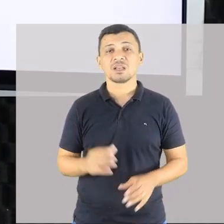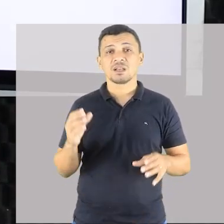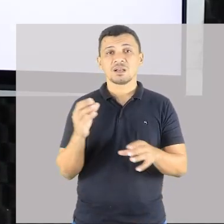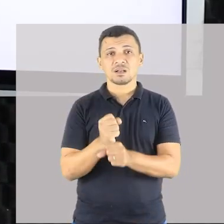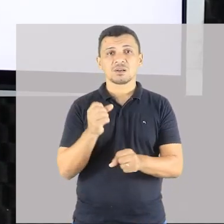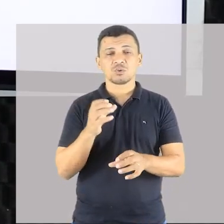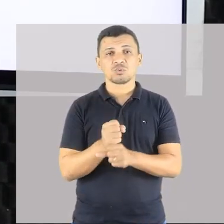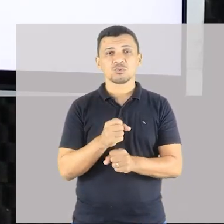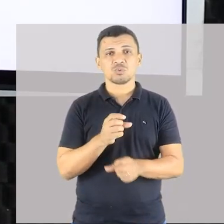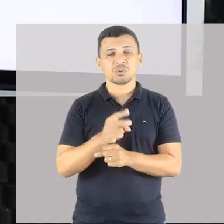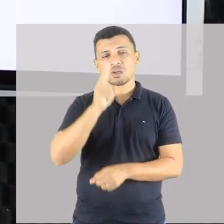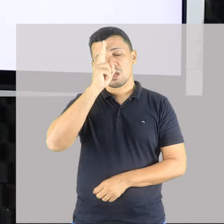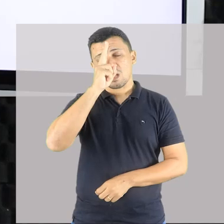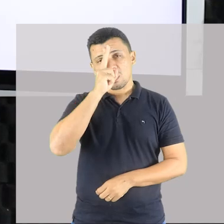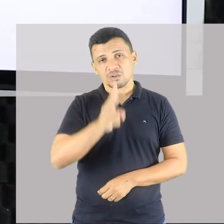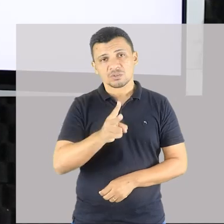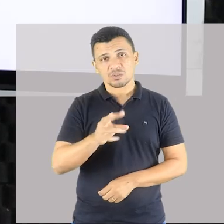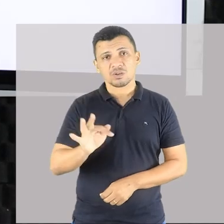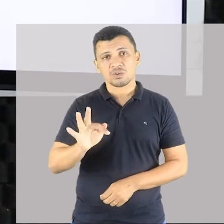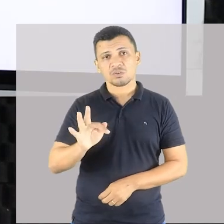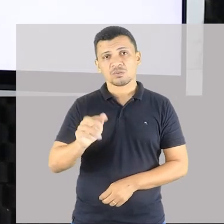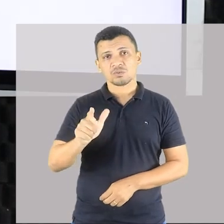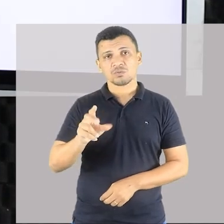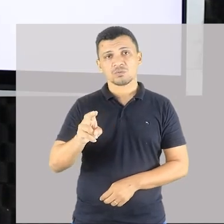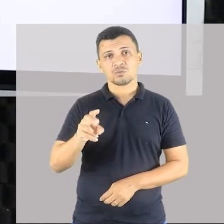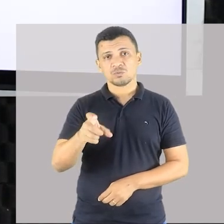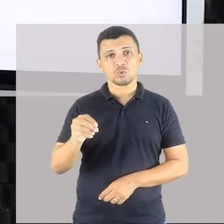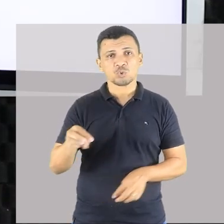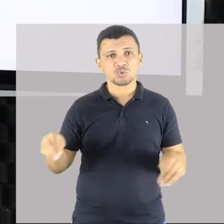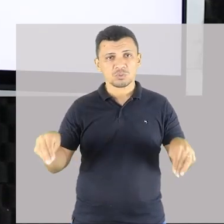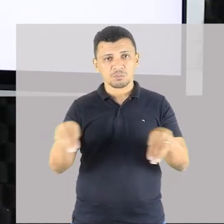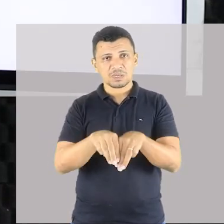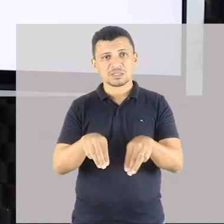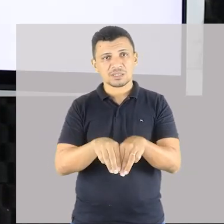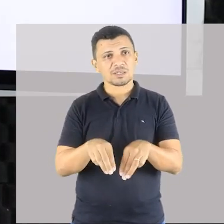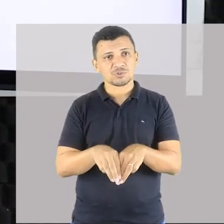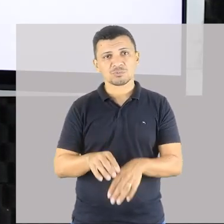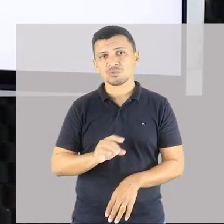Calcule a intensidade do fluxo magnético, quer saber o fluxo magnético só.